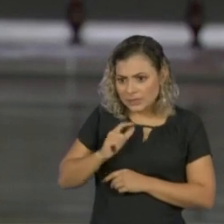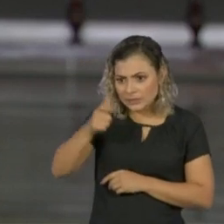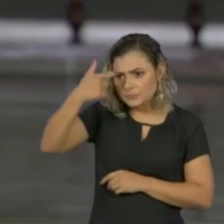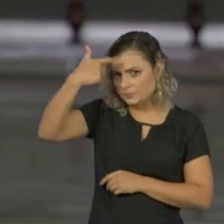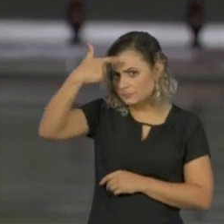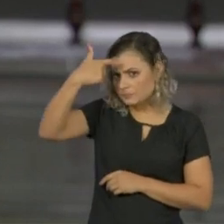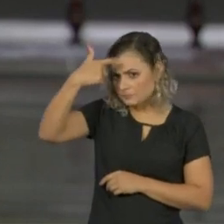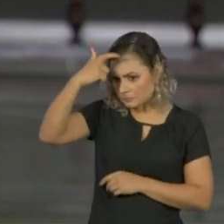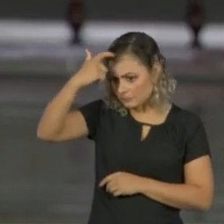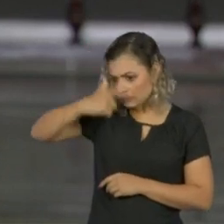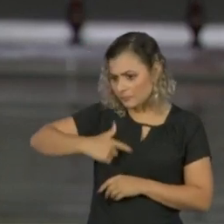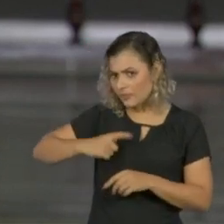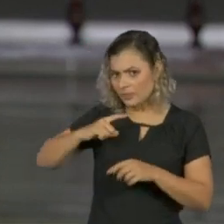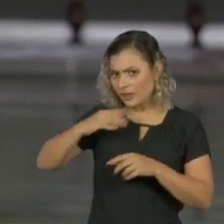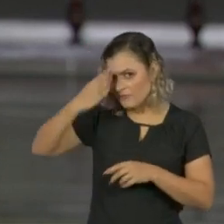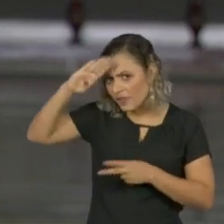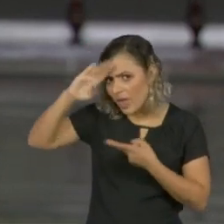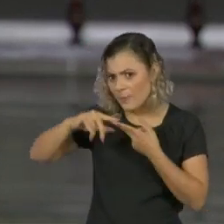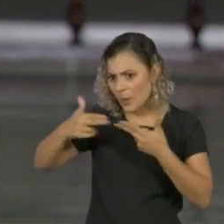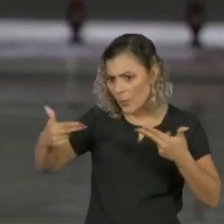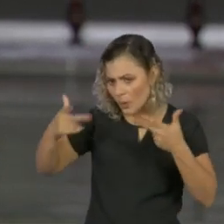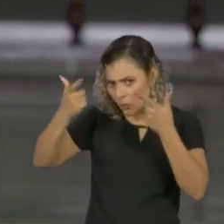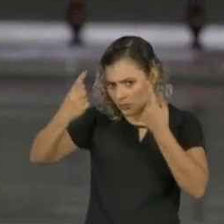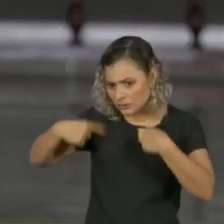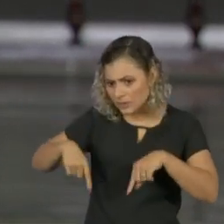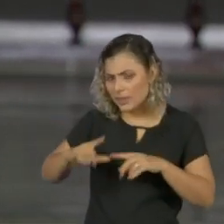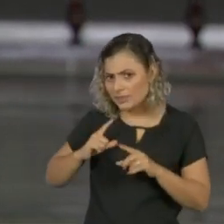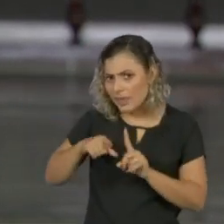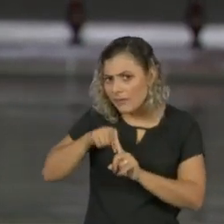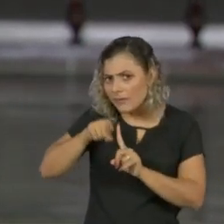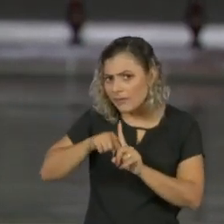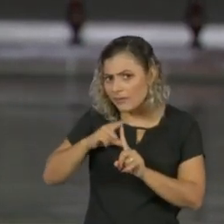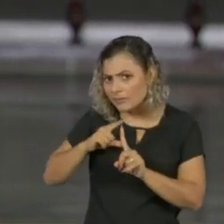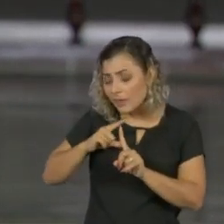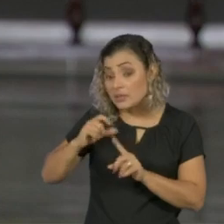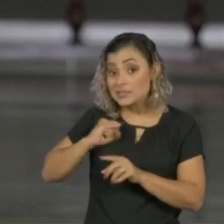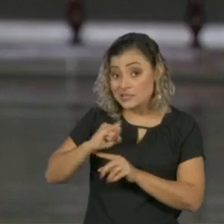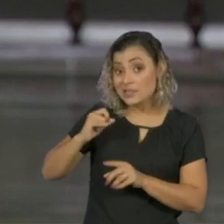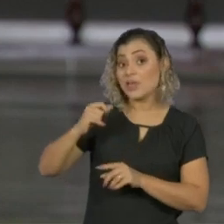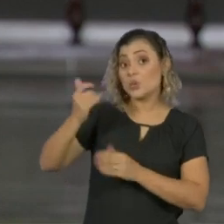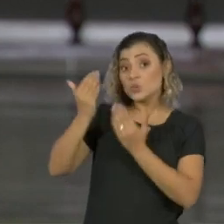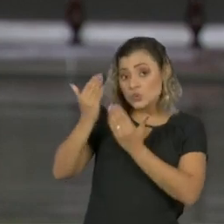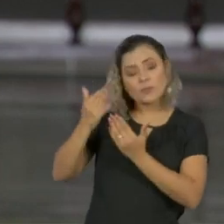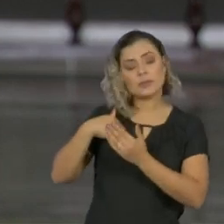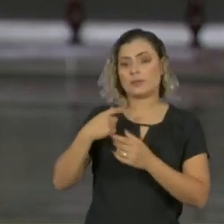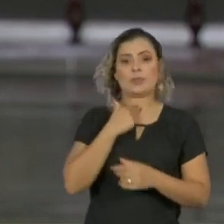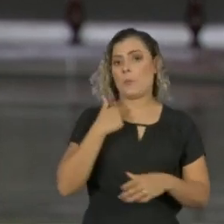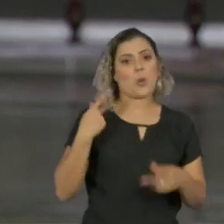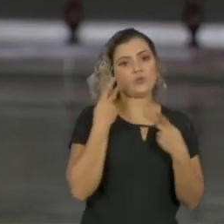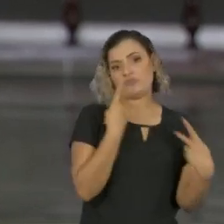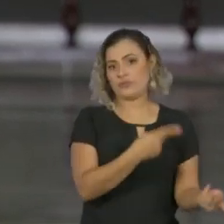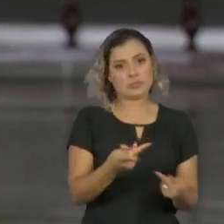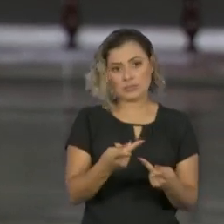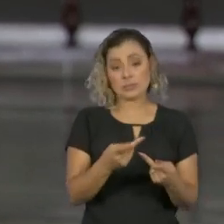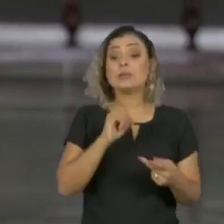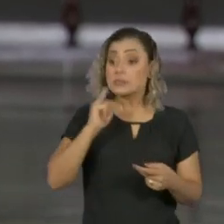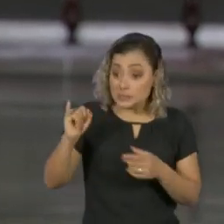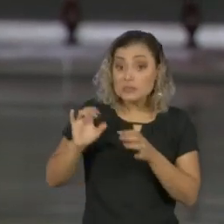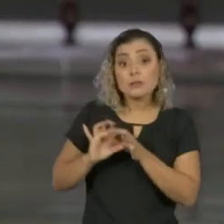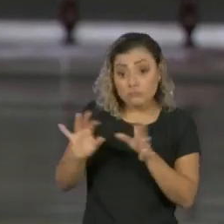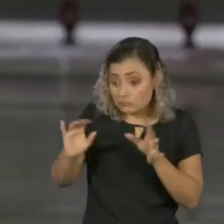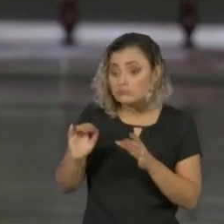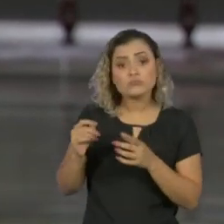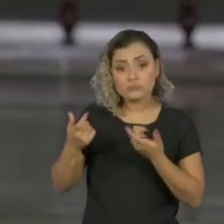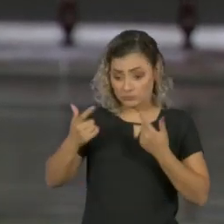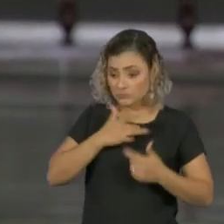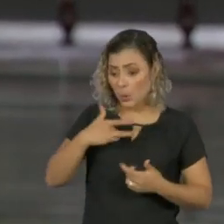algum sintoma de qualquer enfermidade, além de fazer a medição da temperatura corporal. A pessoa que se enquadrar nessas circunstâncias terá